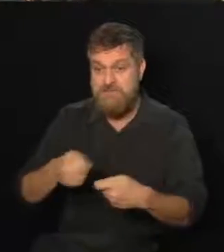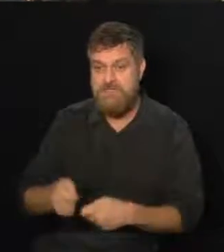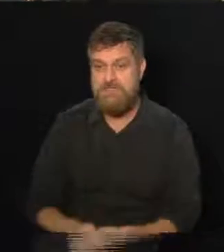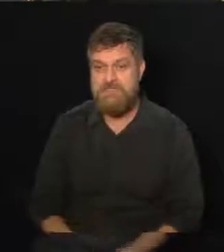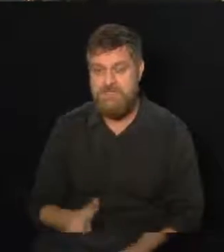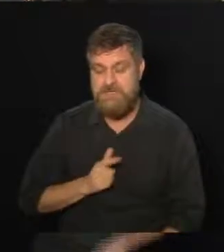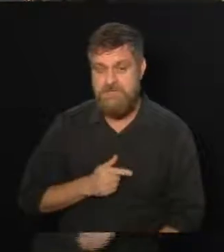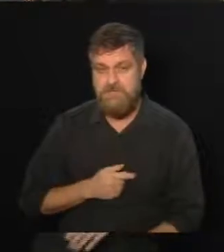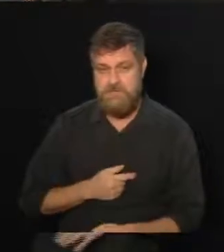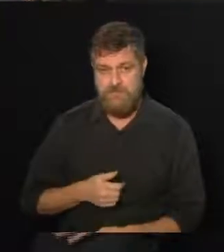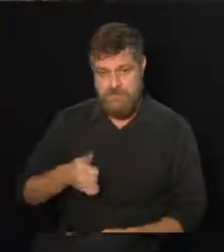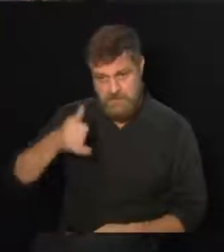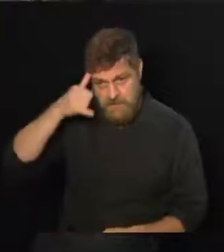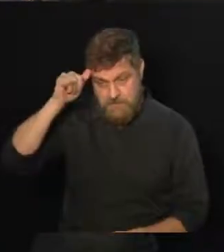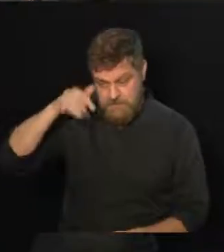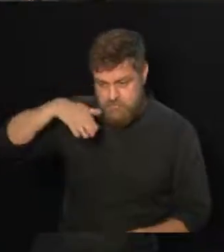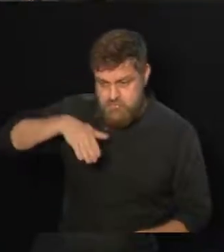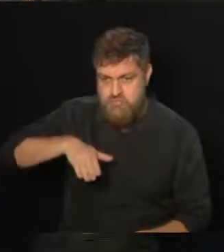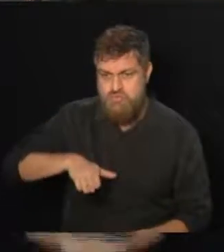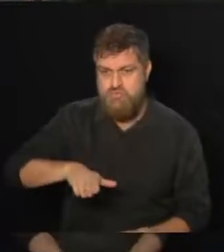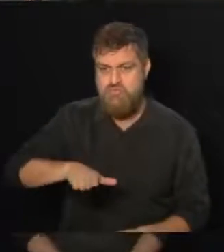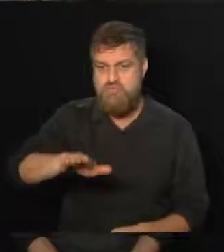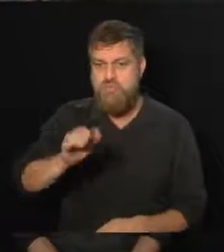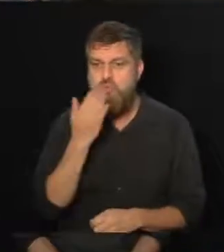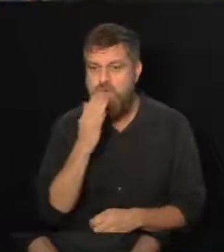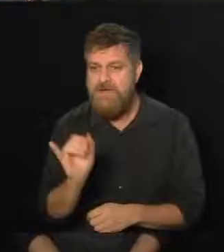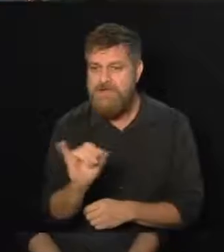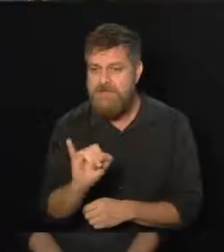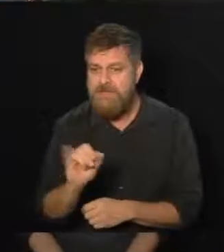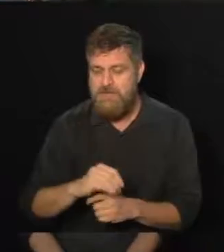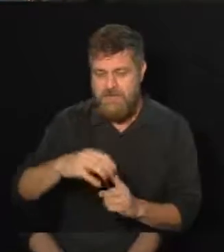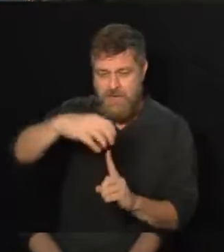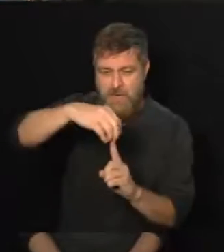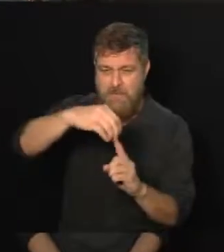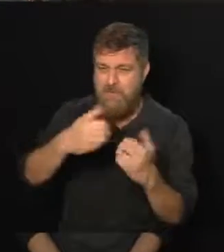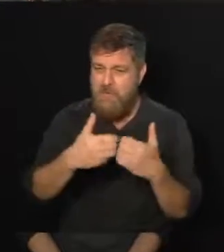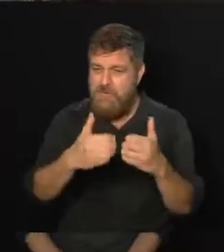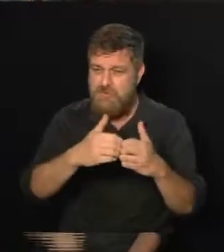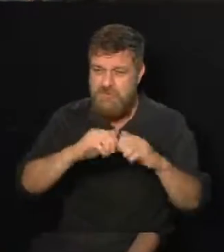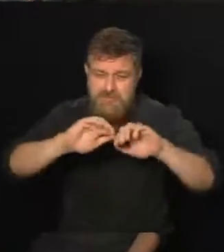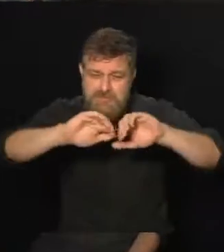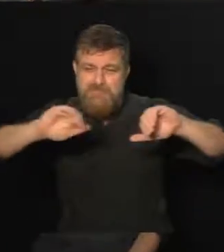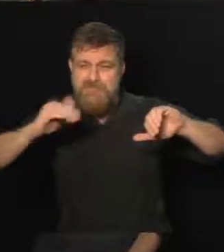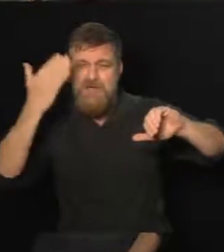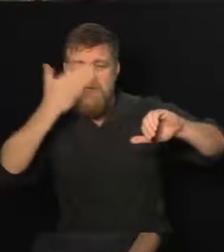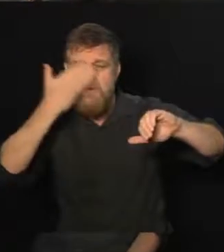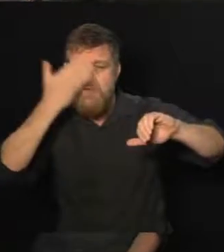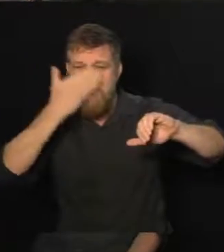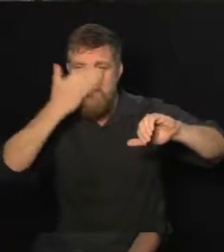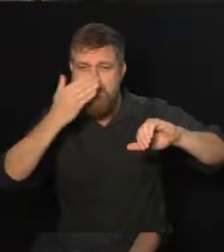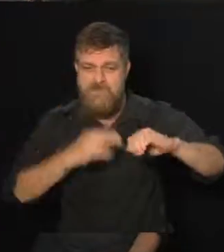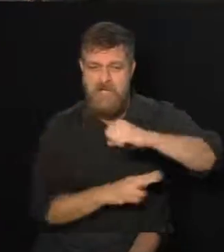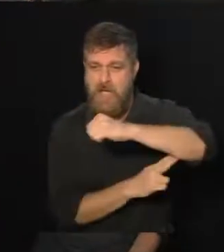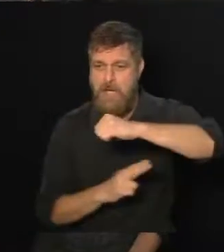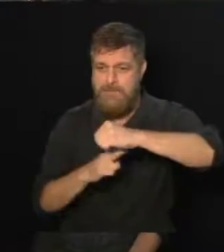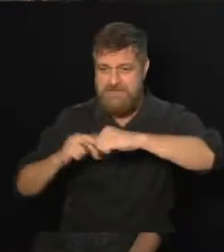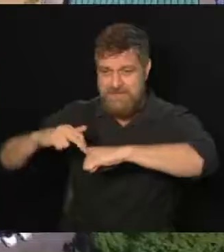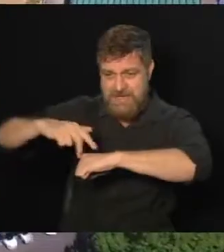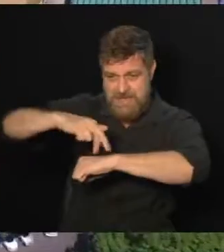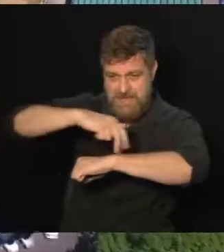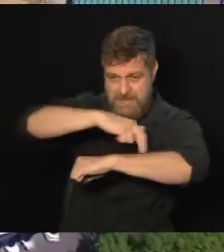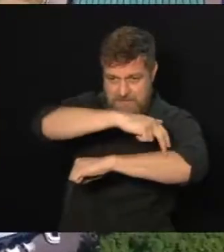rodovia Santos Dumont, que desobstrua o campo de visão dos usuários do ponto de ônibus na passarela de